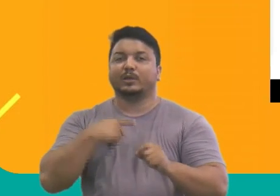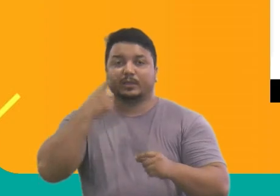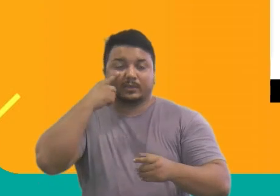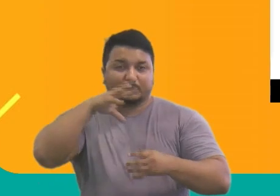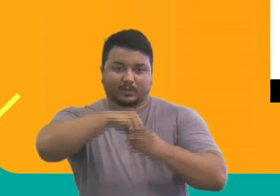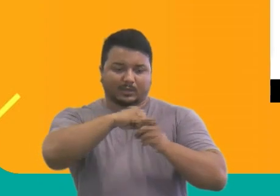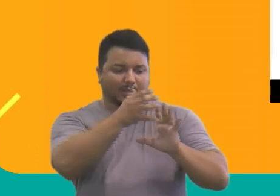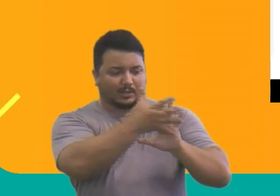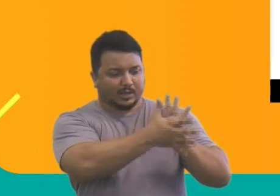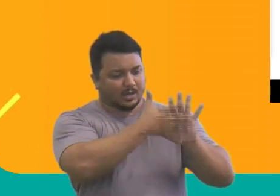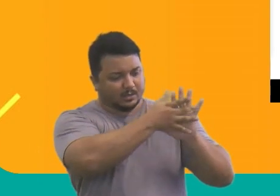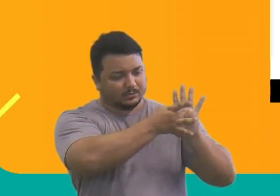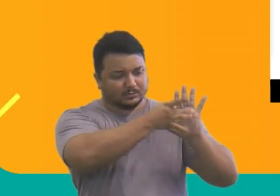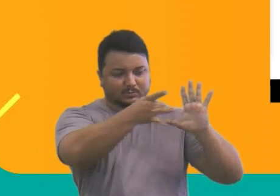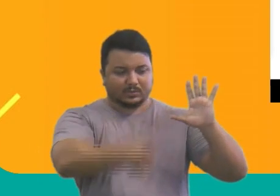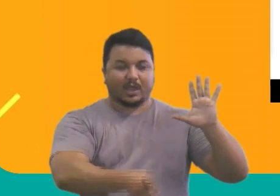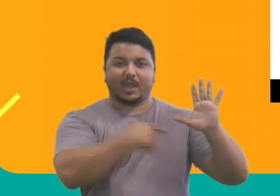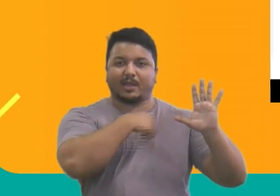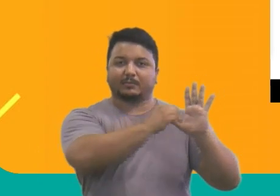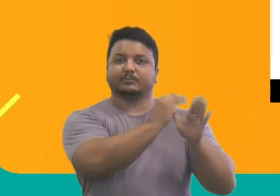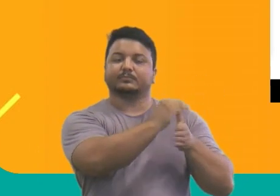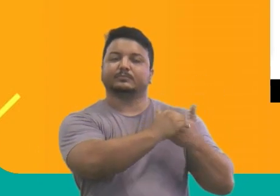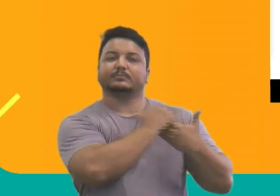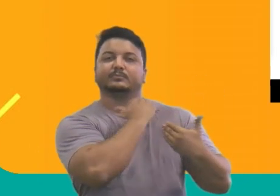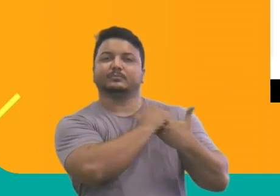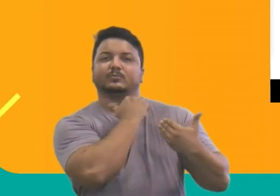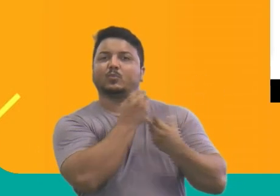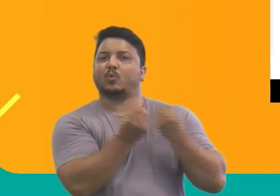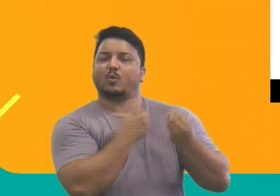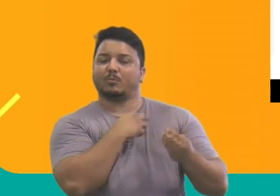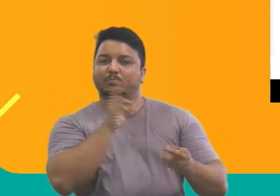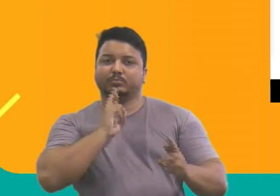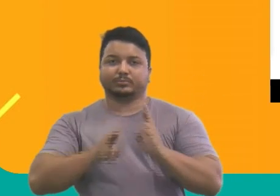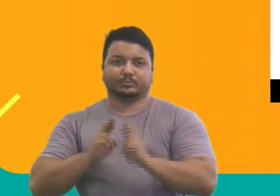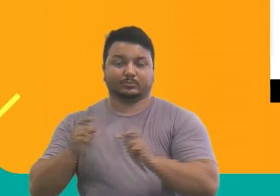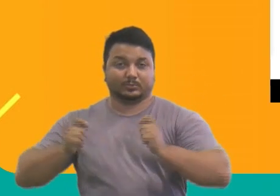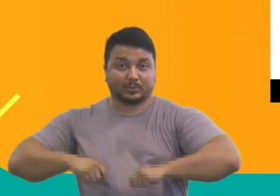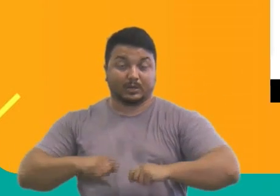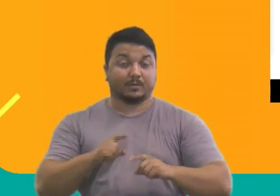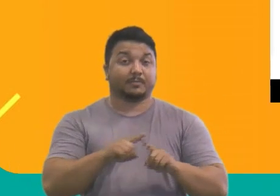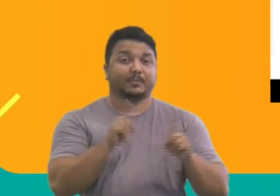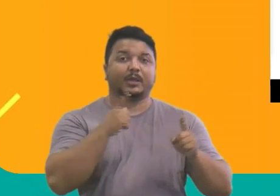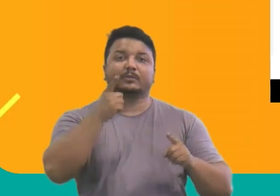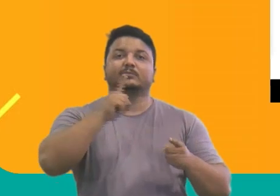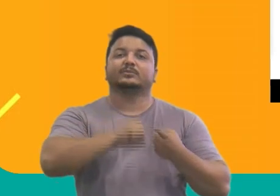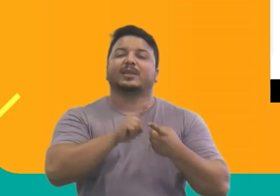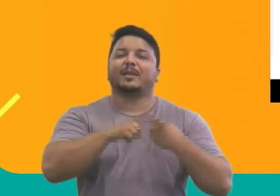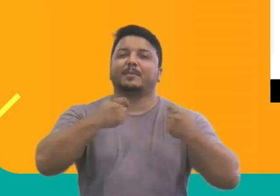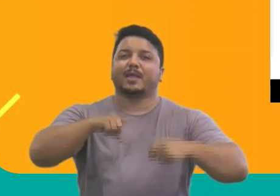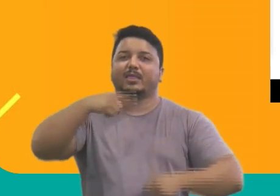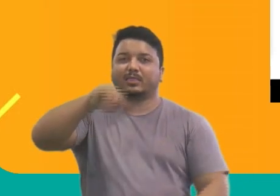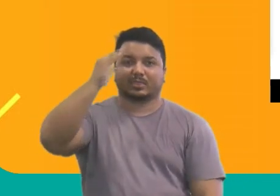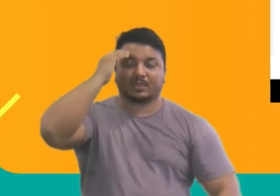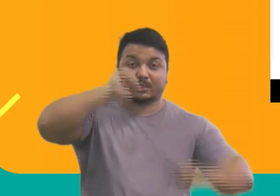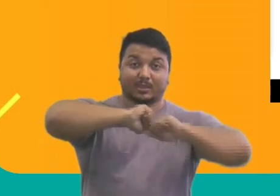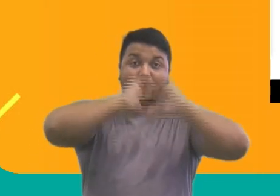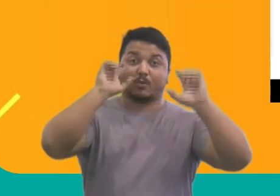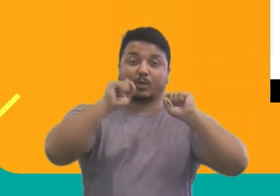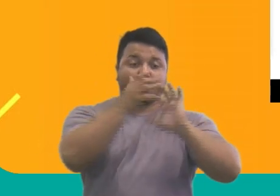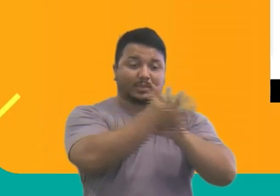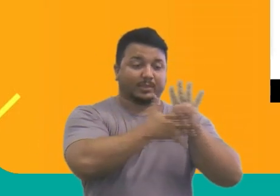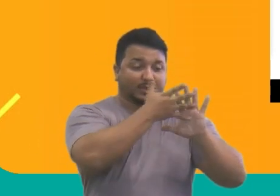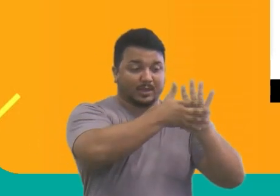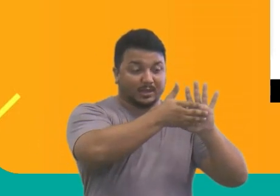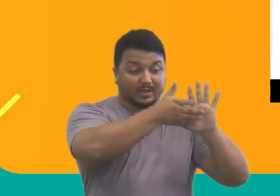do texto orientações para resolver a questão, certo? Mas eu preciso que você também entenda que parte desse texto